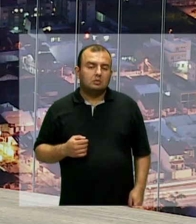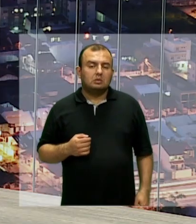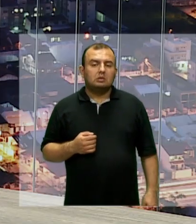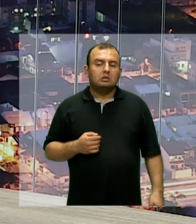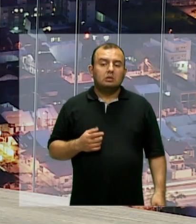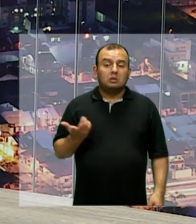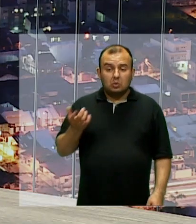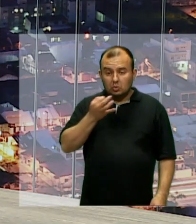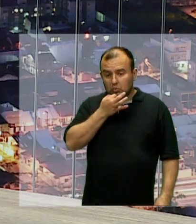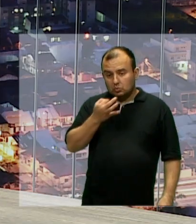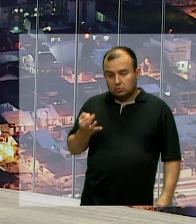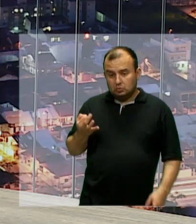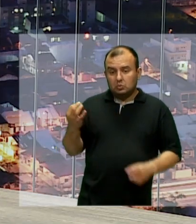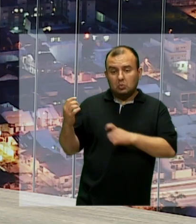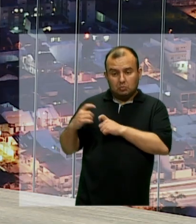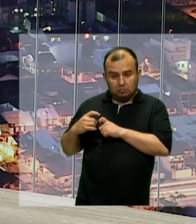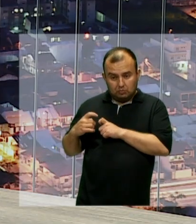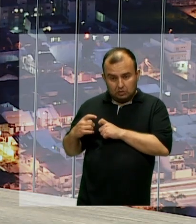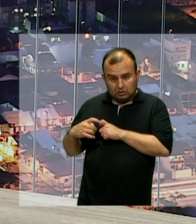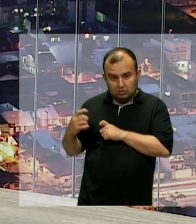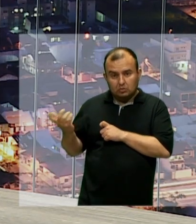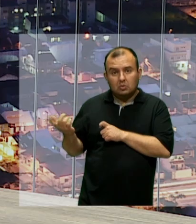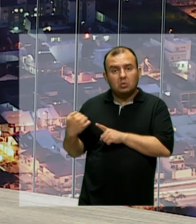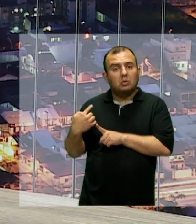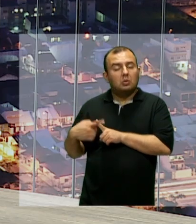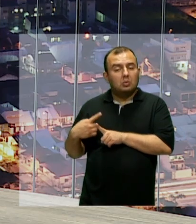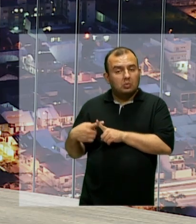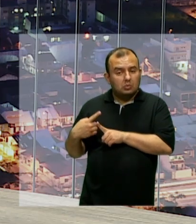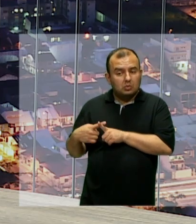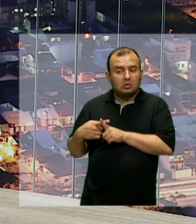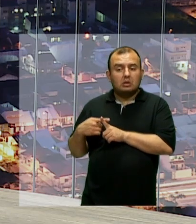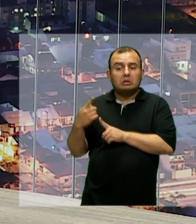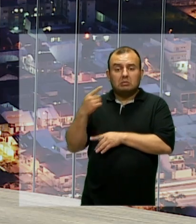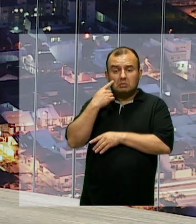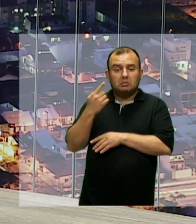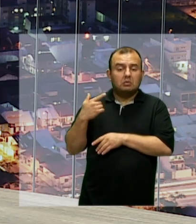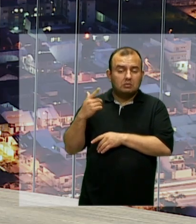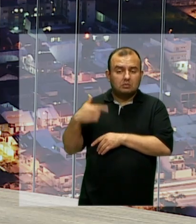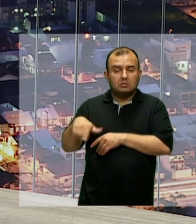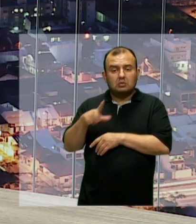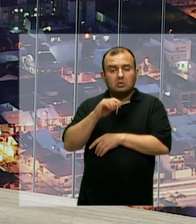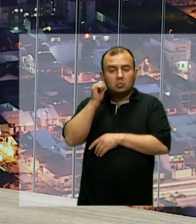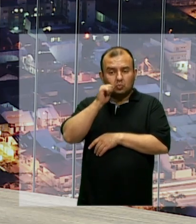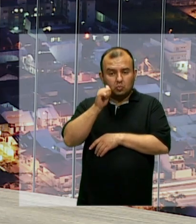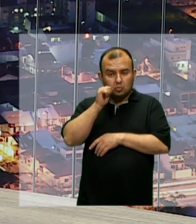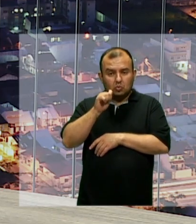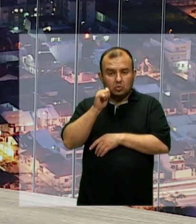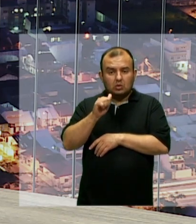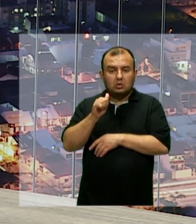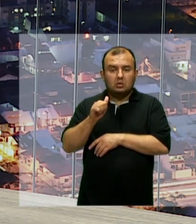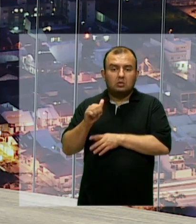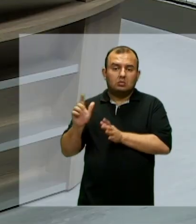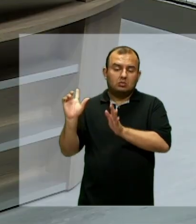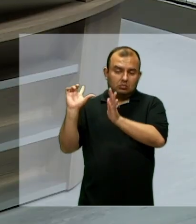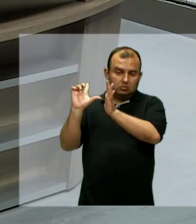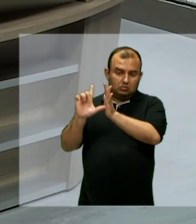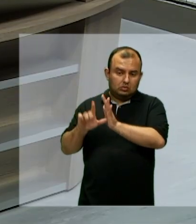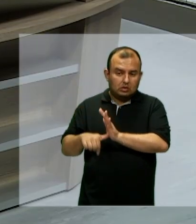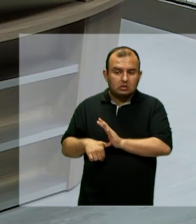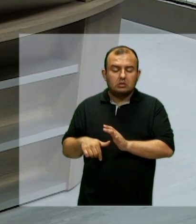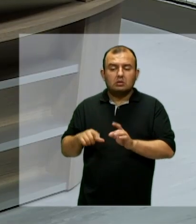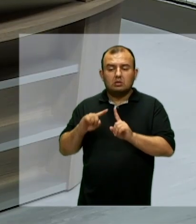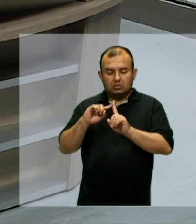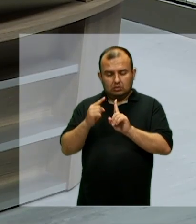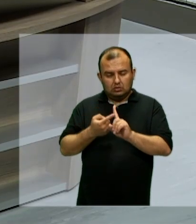Queria a sua opinião como médico, tá? Por quê? Porque cada vez mais as mulheres estão retardando a gestação,